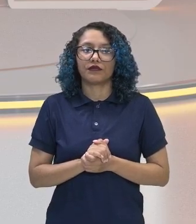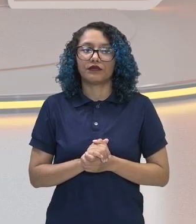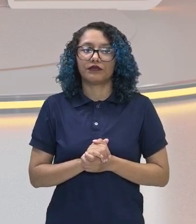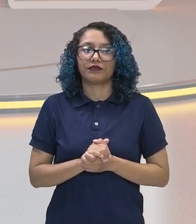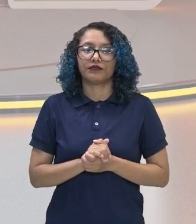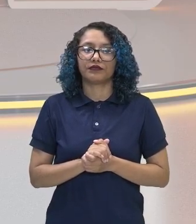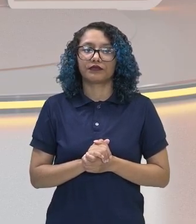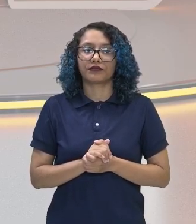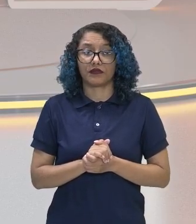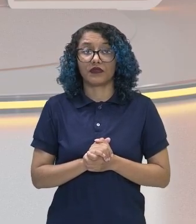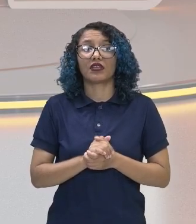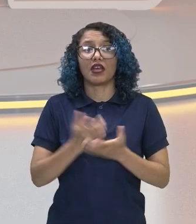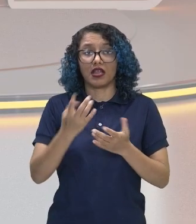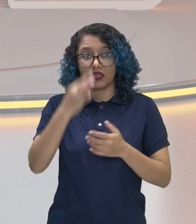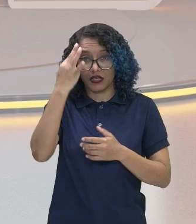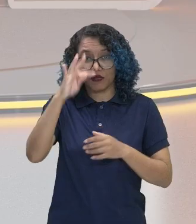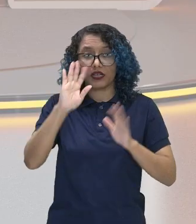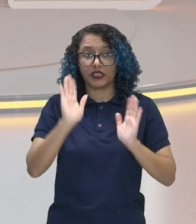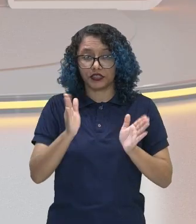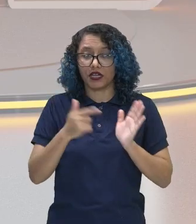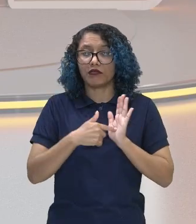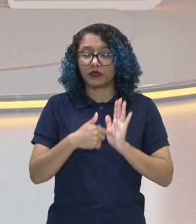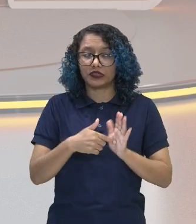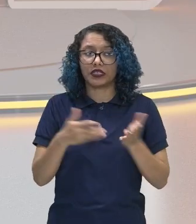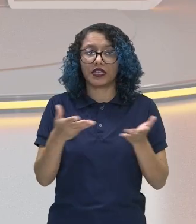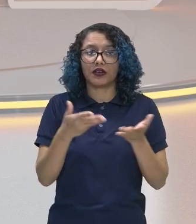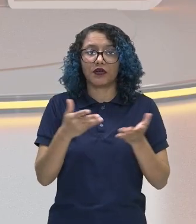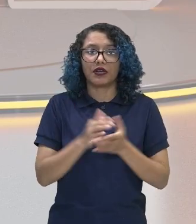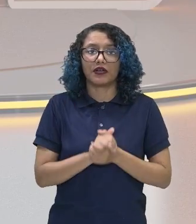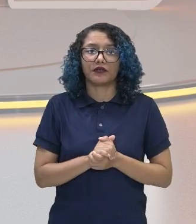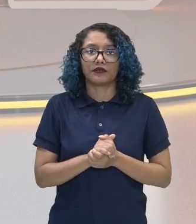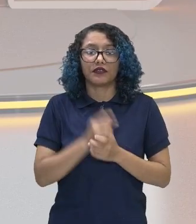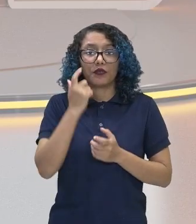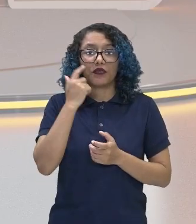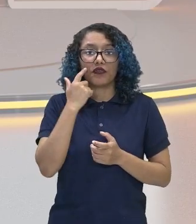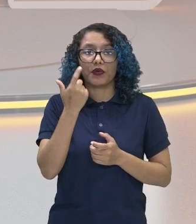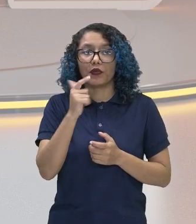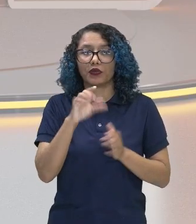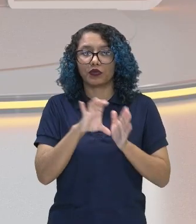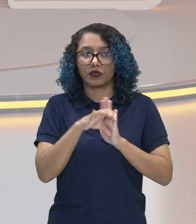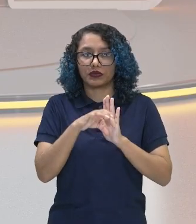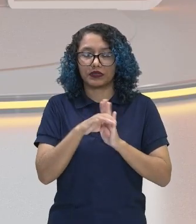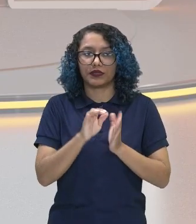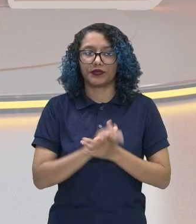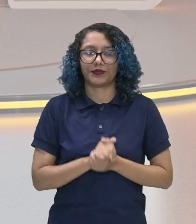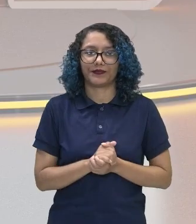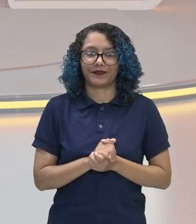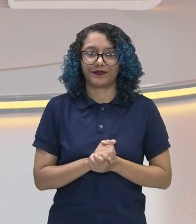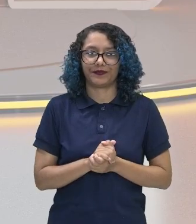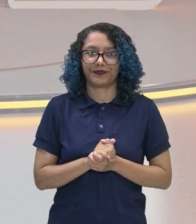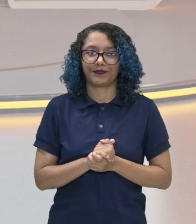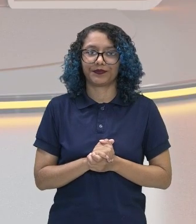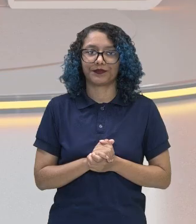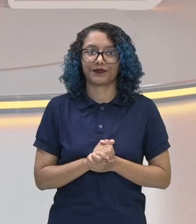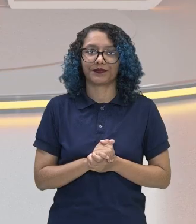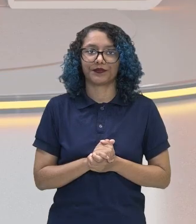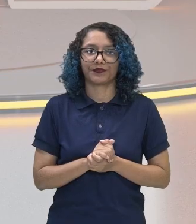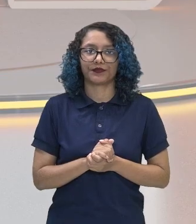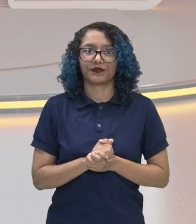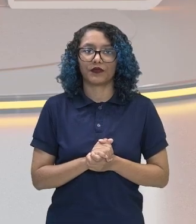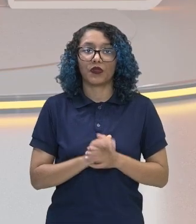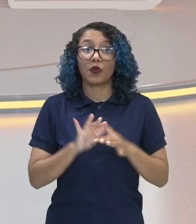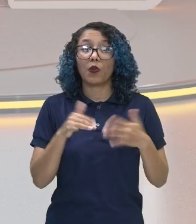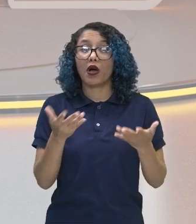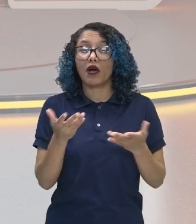trabalhamos as teorias, agora vamos para um outro conceito de estado. Vamos lá? Que é o estado